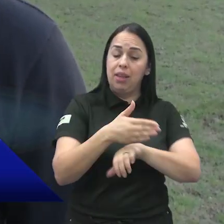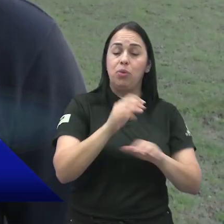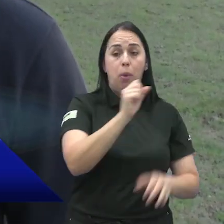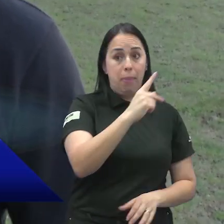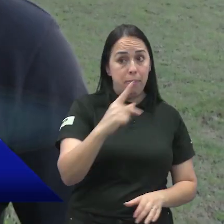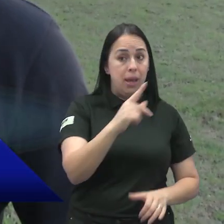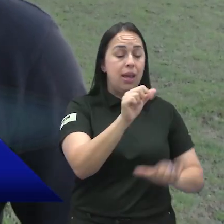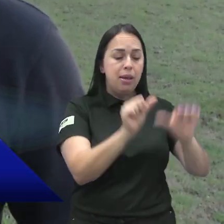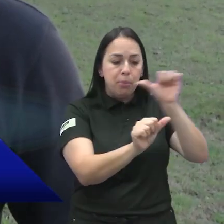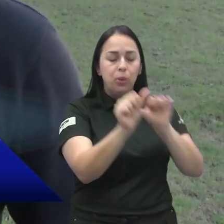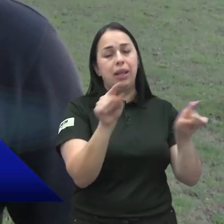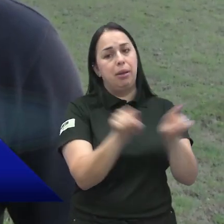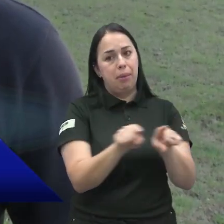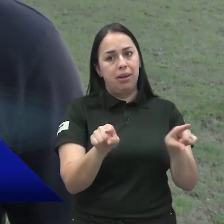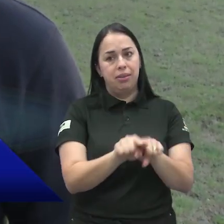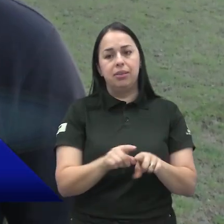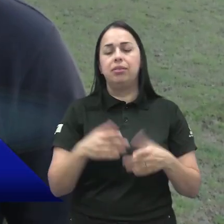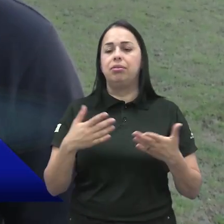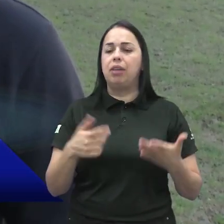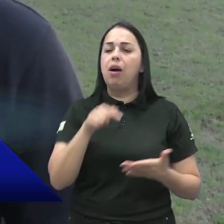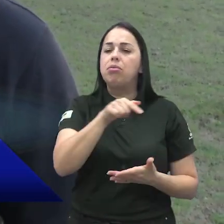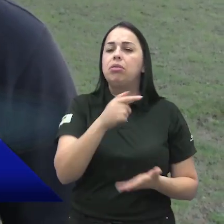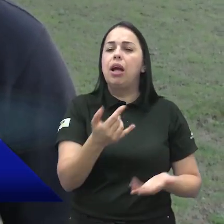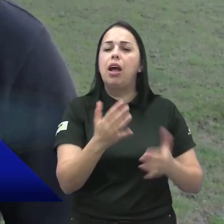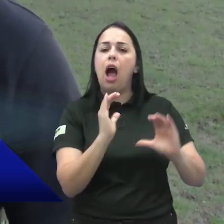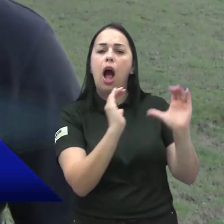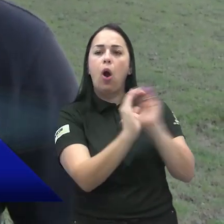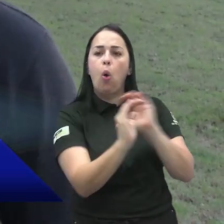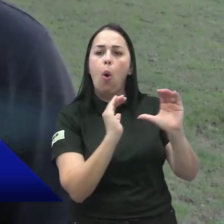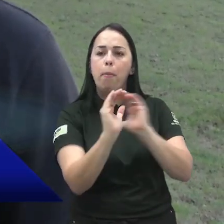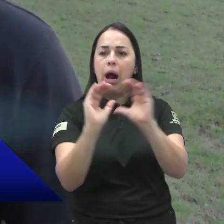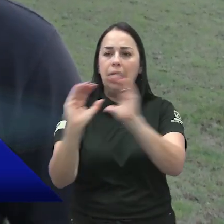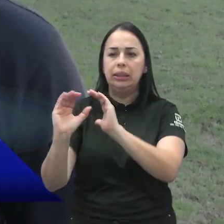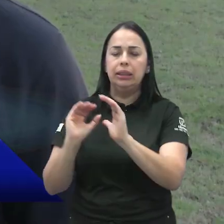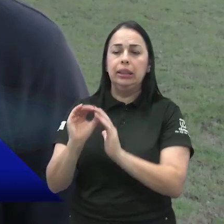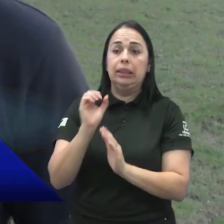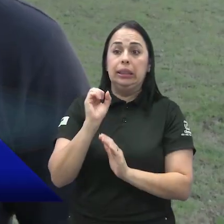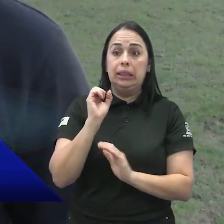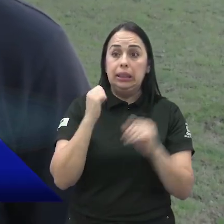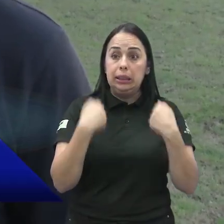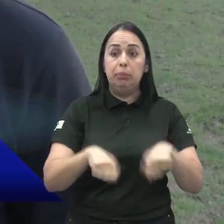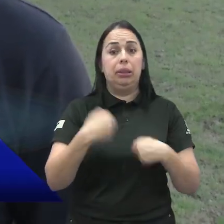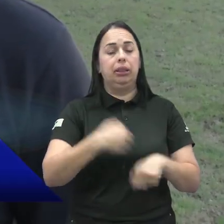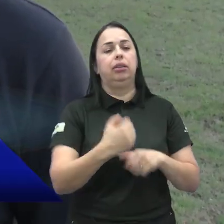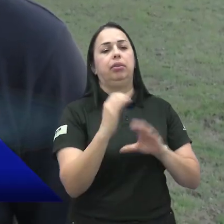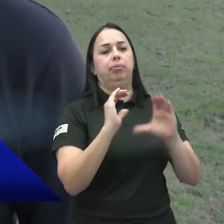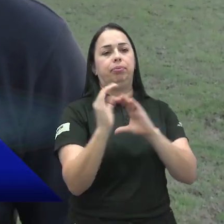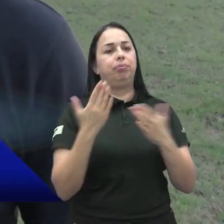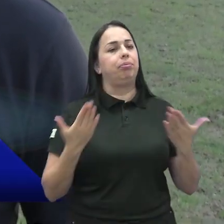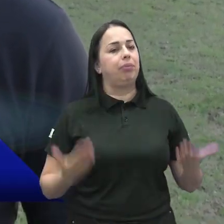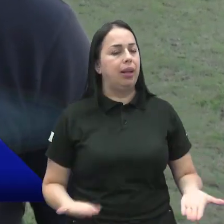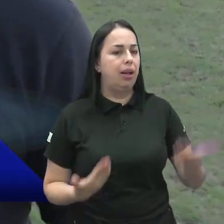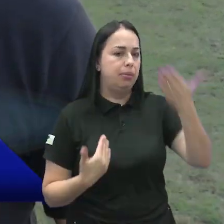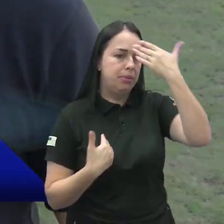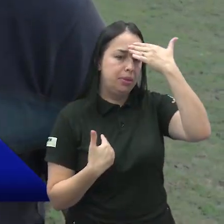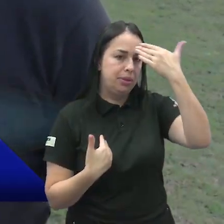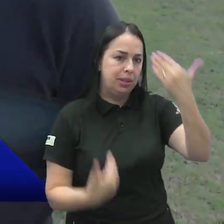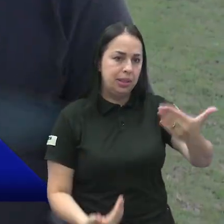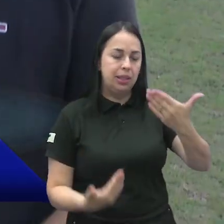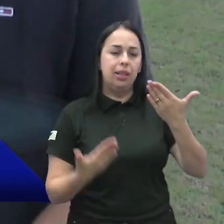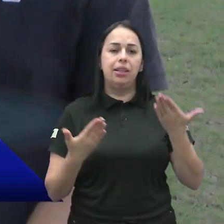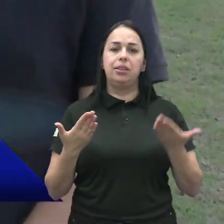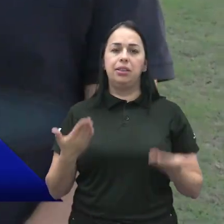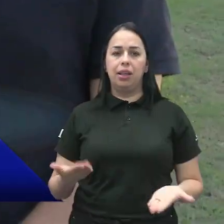Vivo. Então ele é a porta de entrada e ali a gente faz toda a comunicação com você sempre que há necessidade. É isso, Fernando,